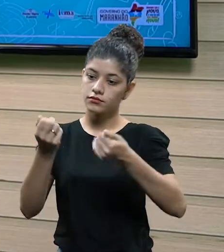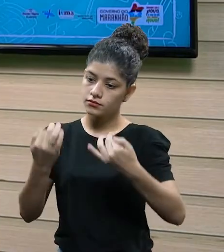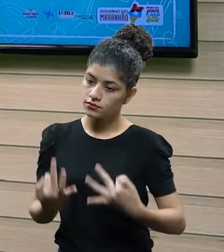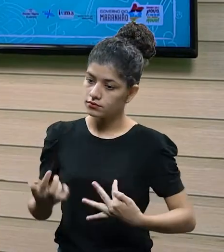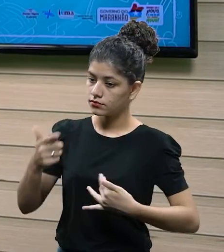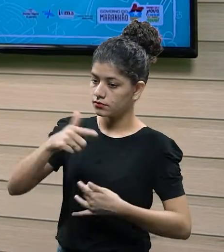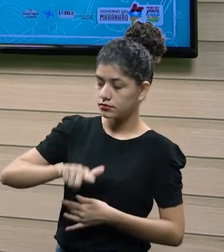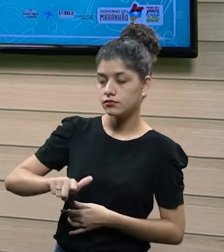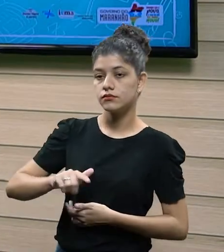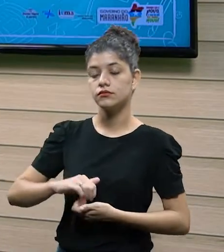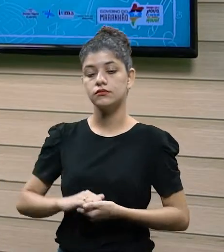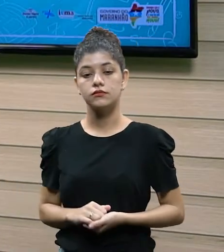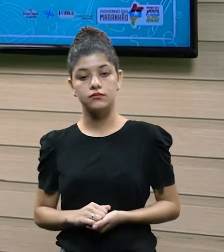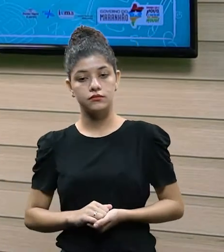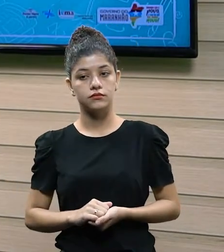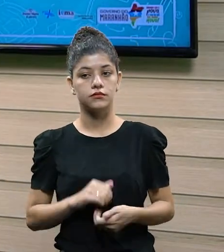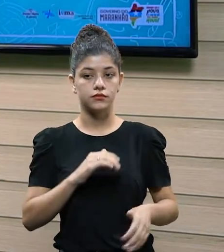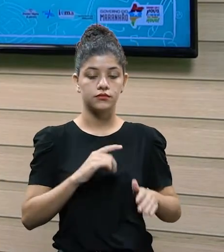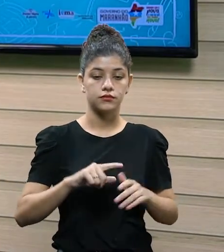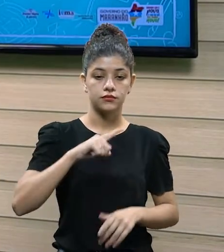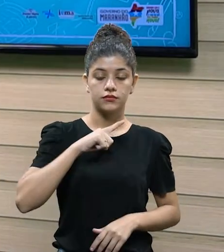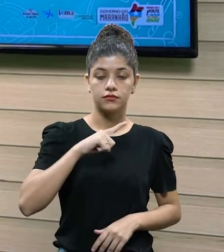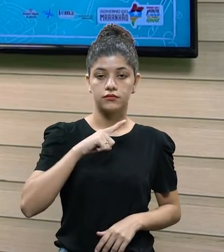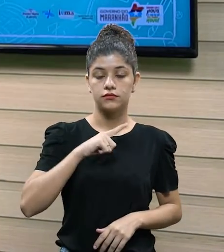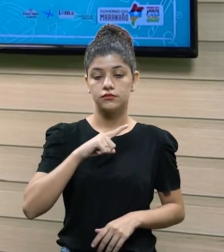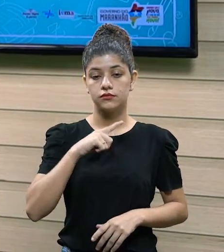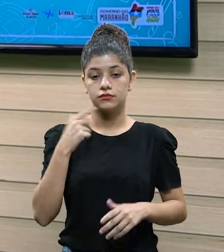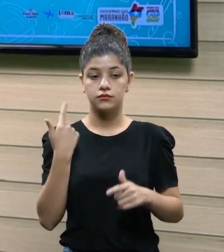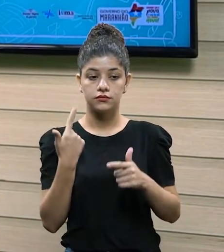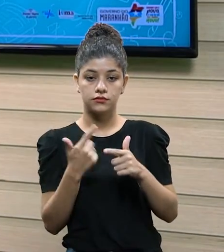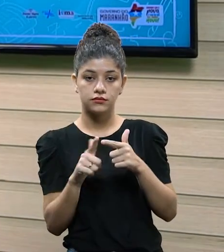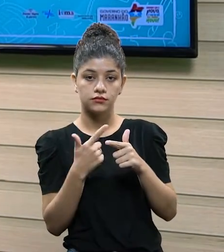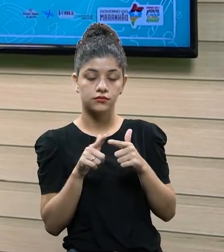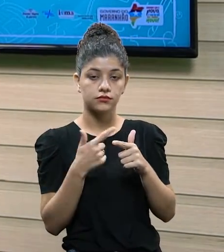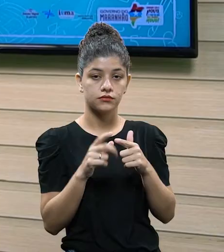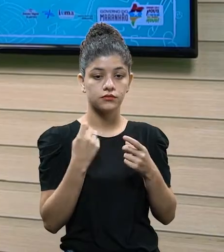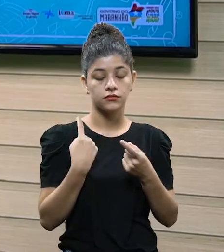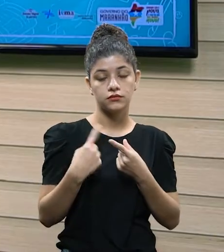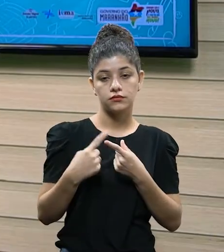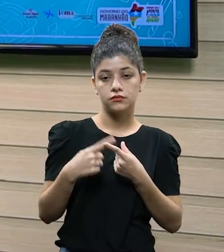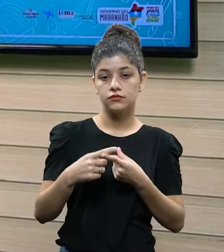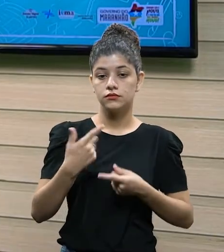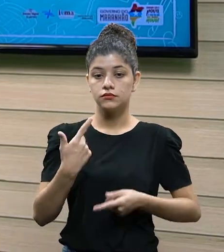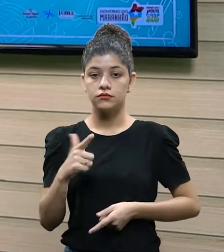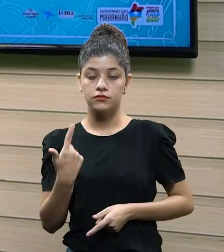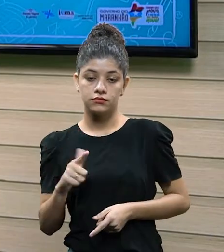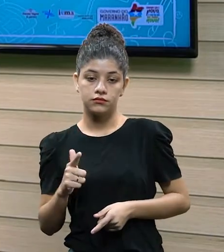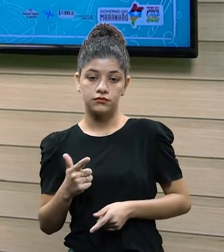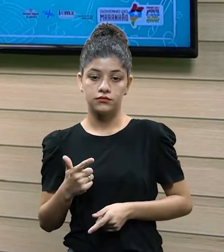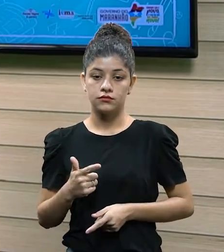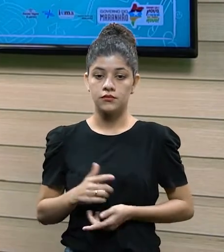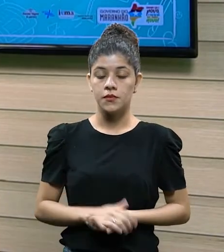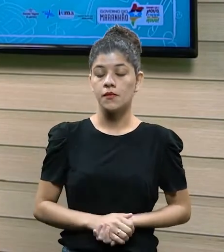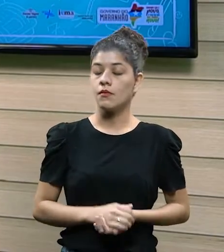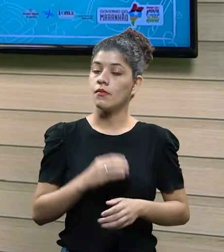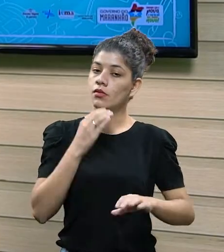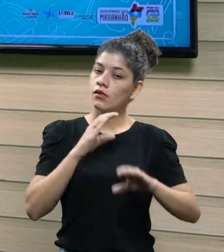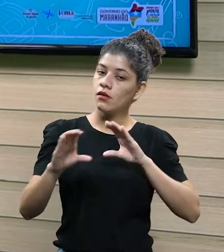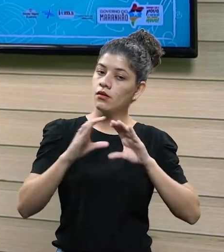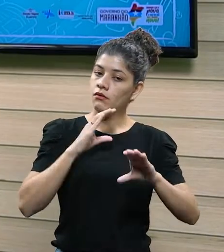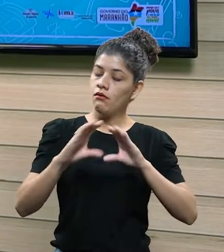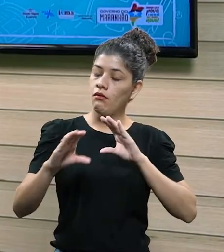isso, isso e aquilo. Então muitas das vezes há ruídos e geração até de conflitos pela falta desse feedback. Então uma